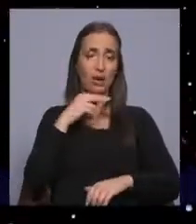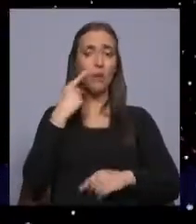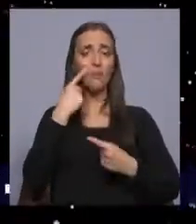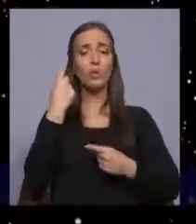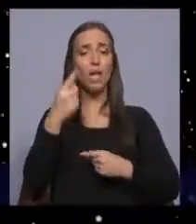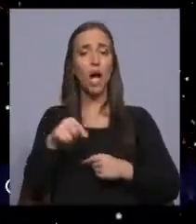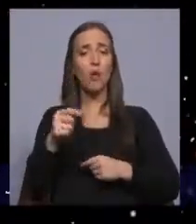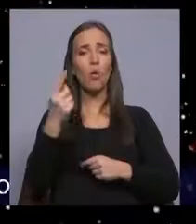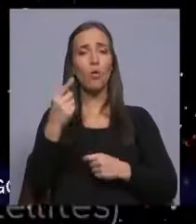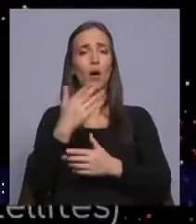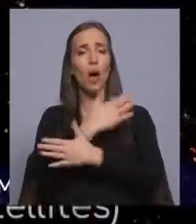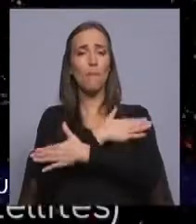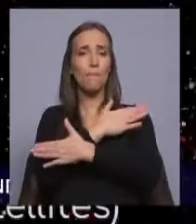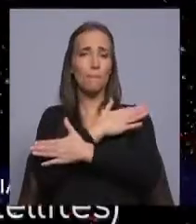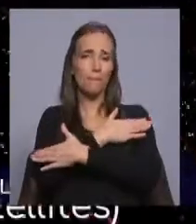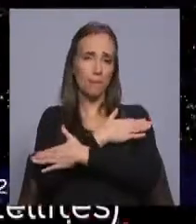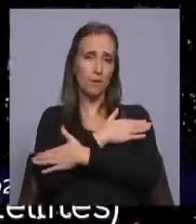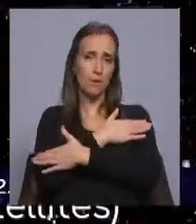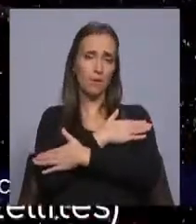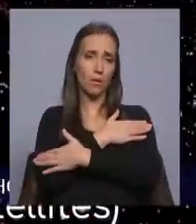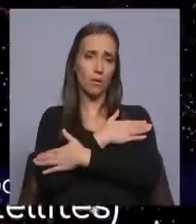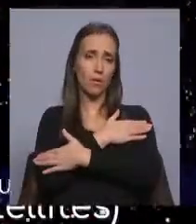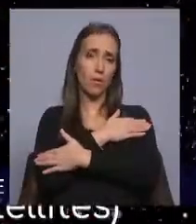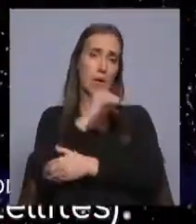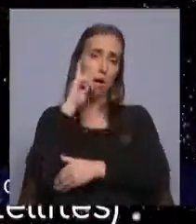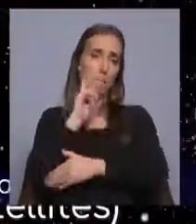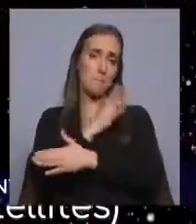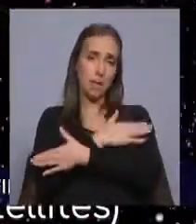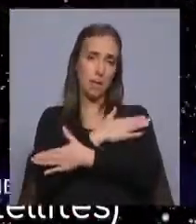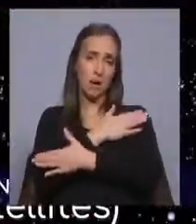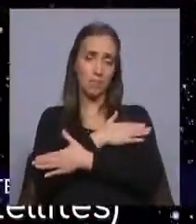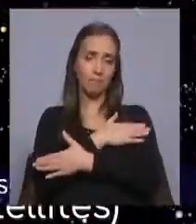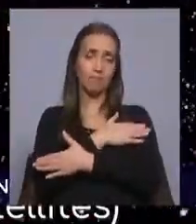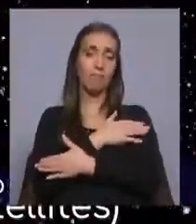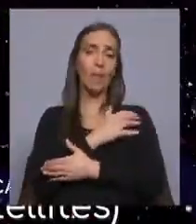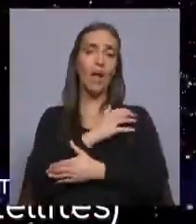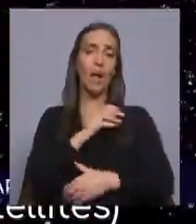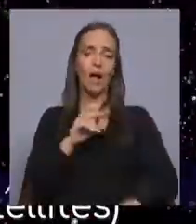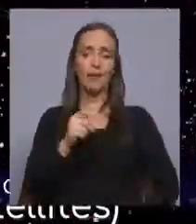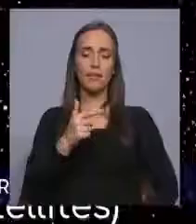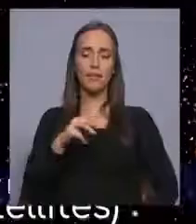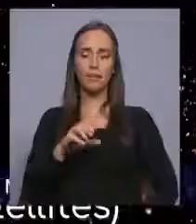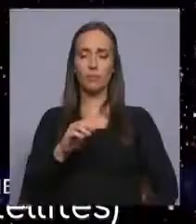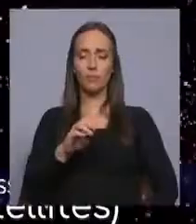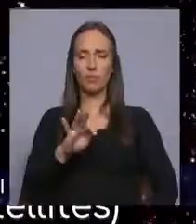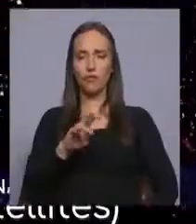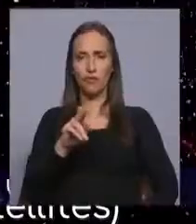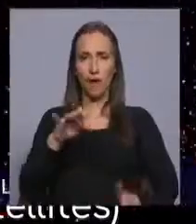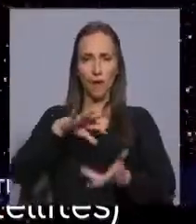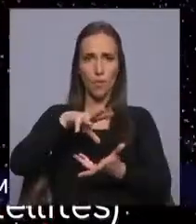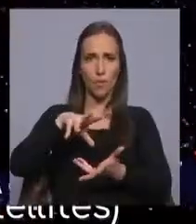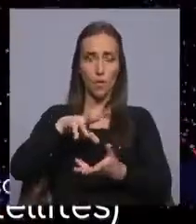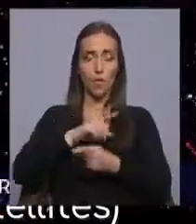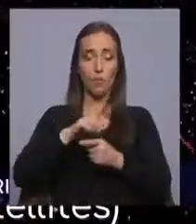neste caso, para nos livrar de muito deste lixo espacial, que é a própria atmosfera. A atmosfera, com o seu atrito, puxa grande